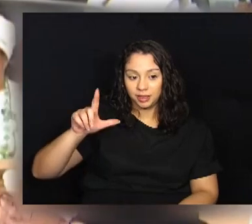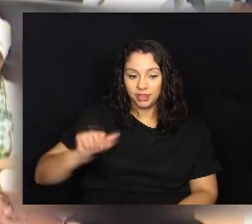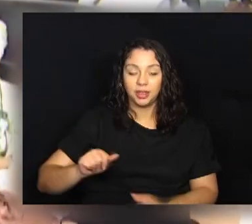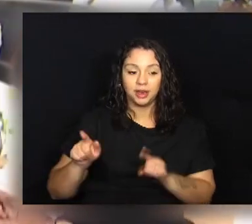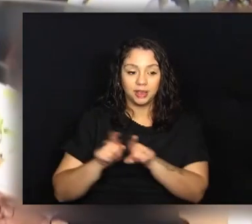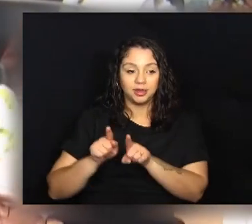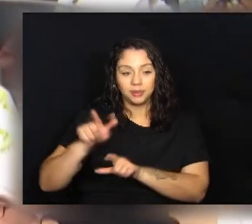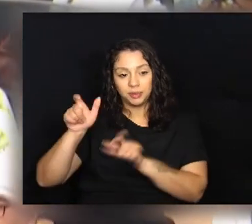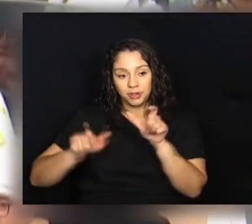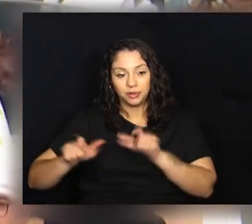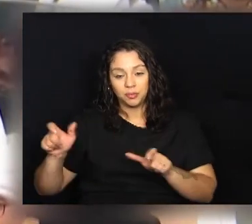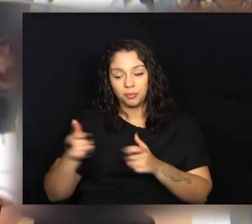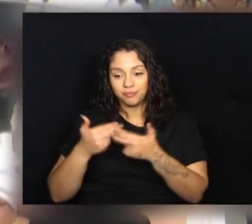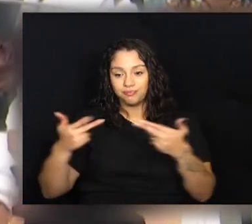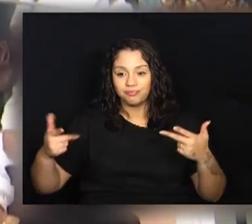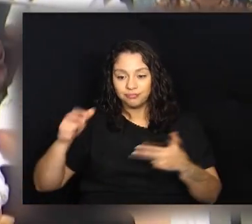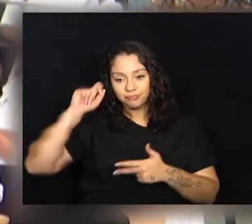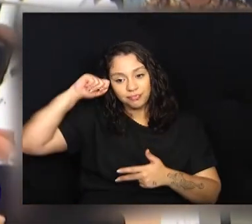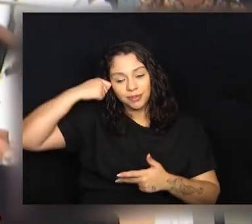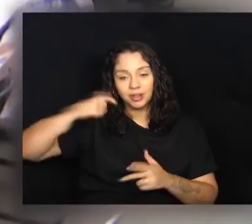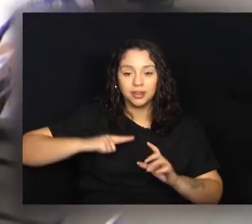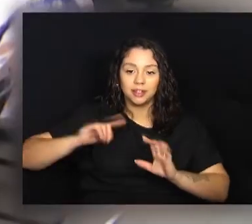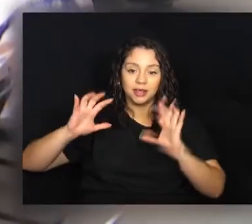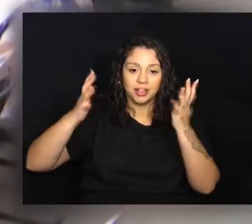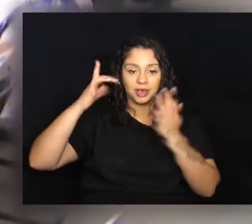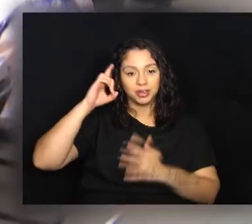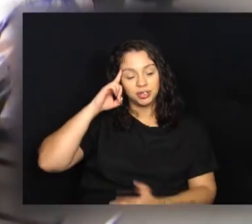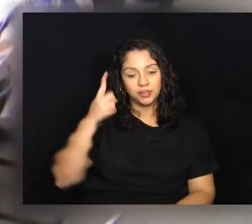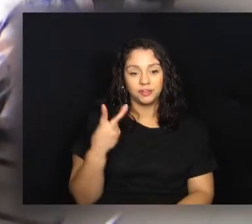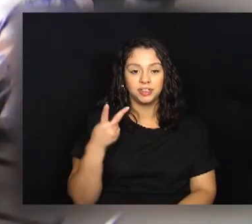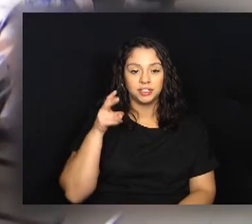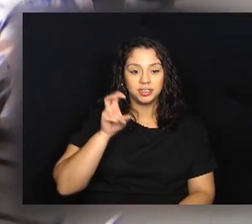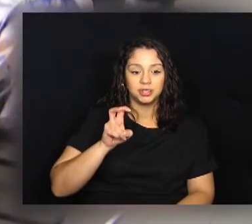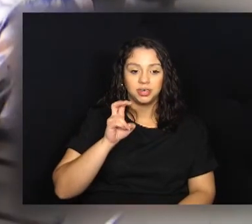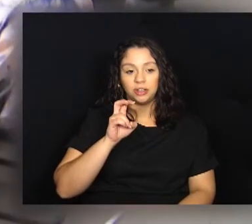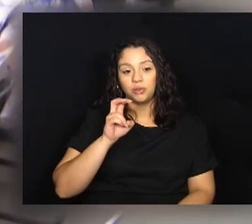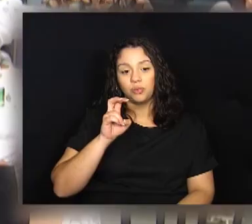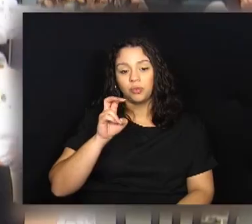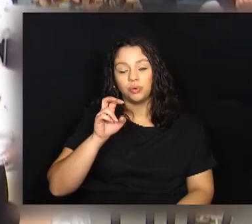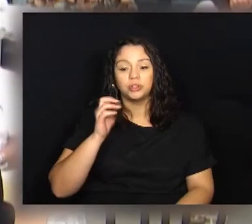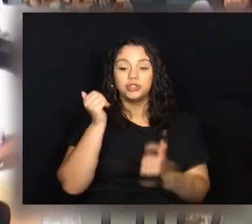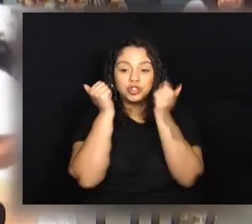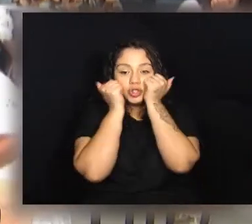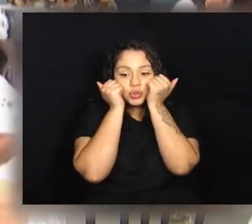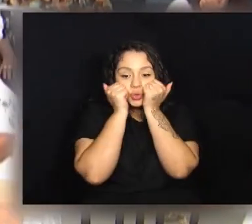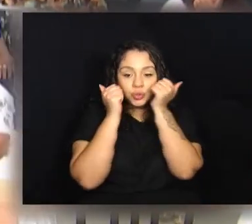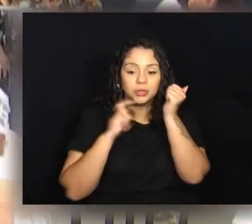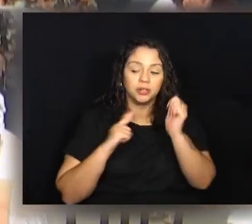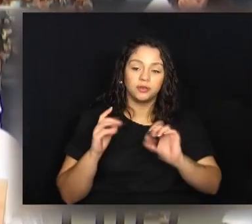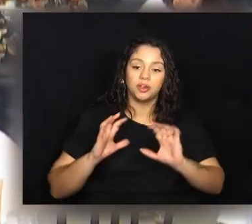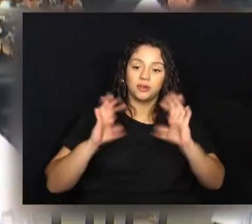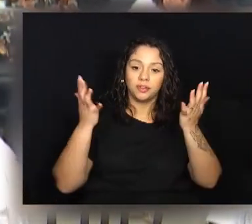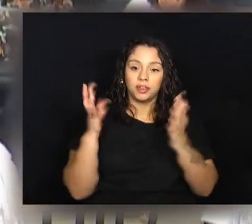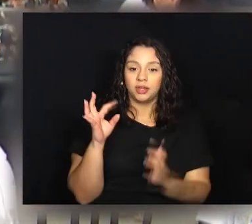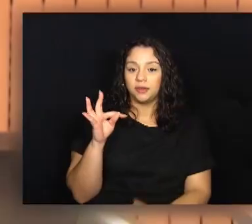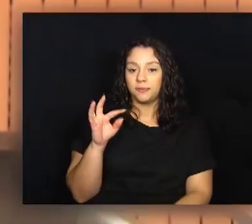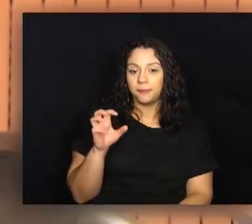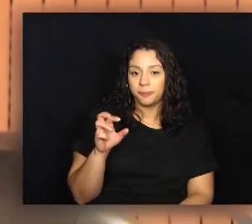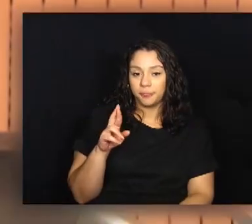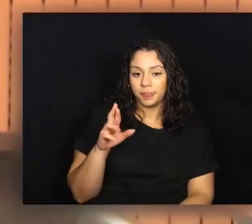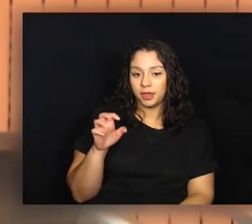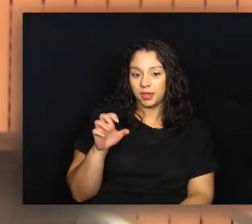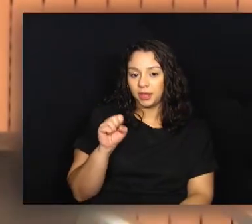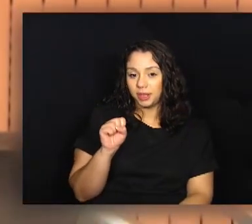e da Diáspora, comemorado em 25 de julho, a Câmara de Campinas sediou o evento Terezas do Axé.